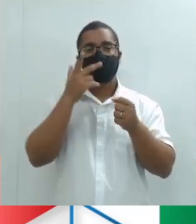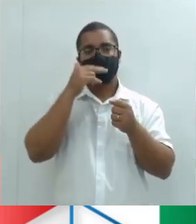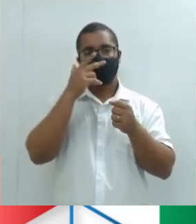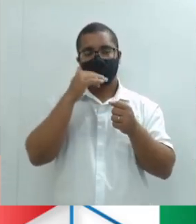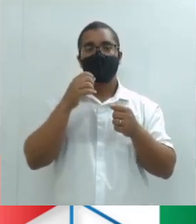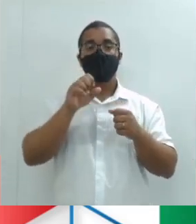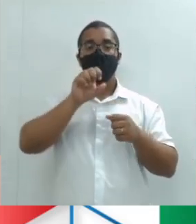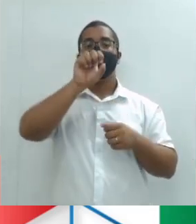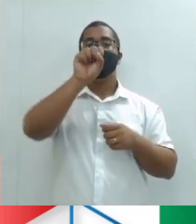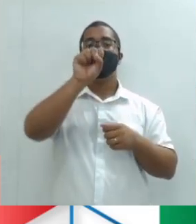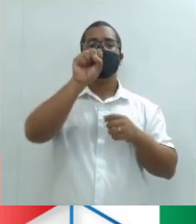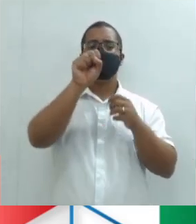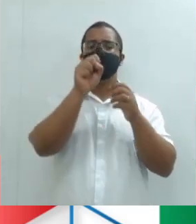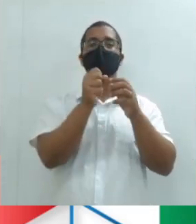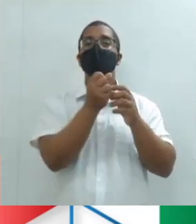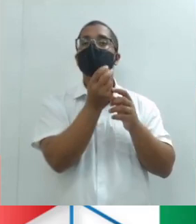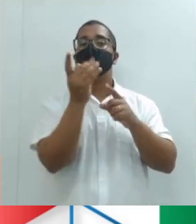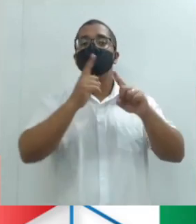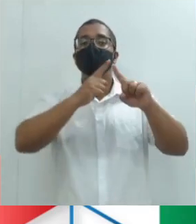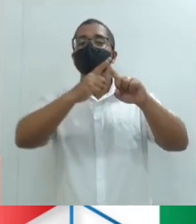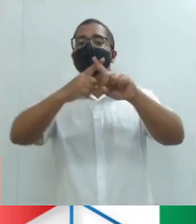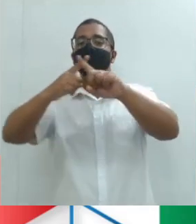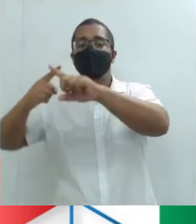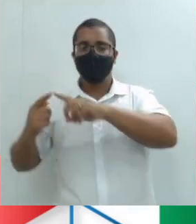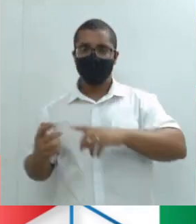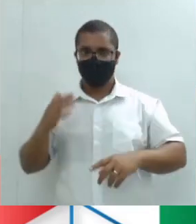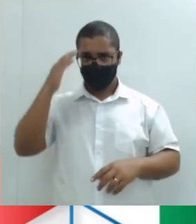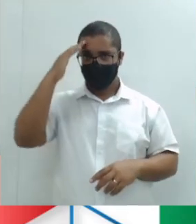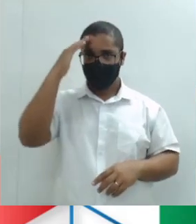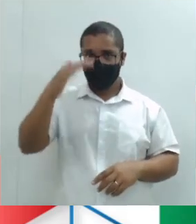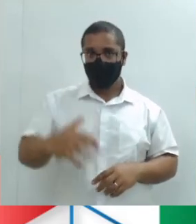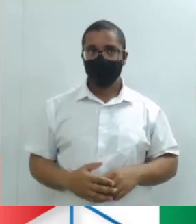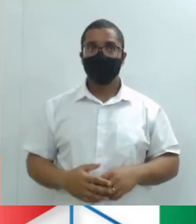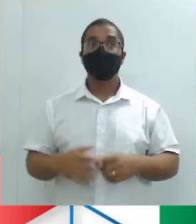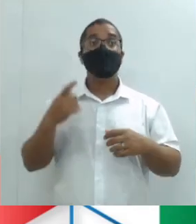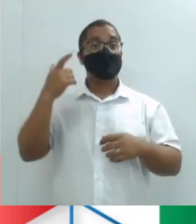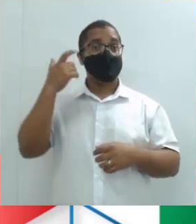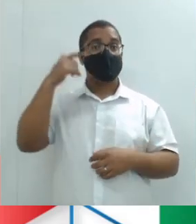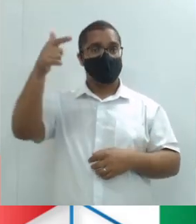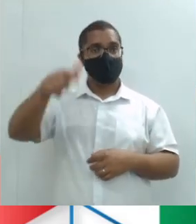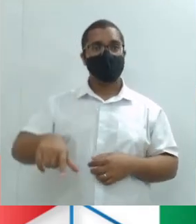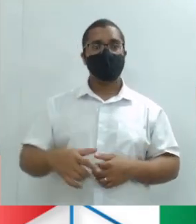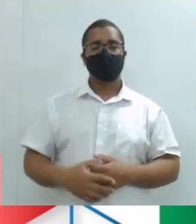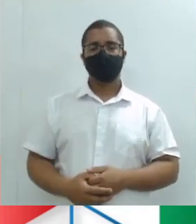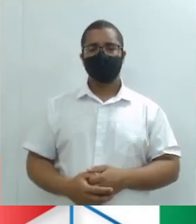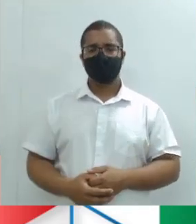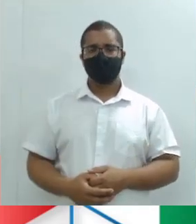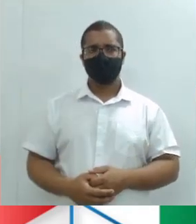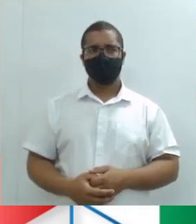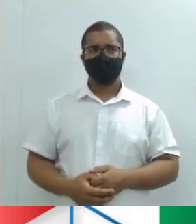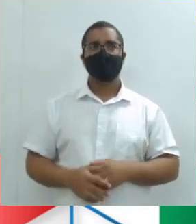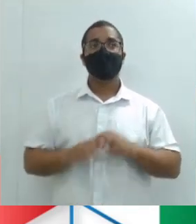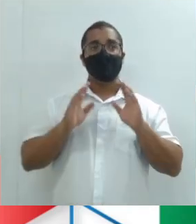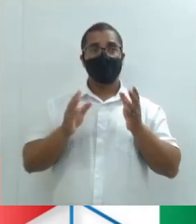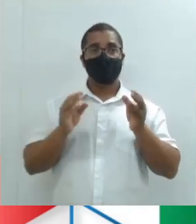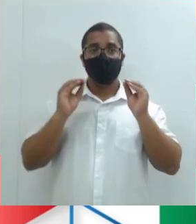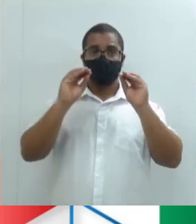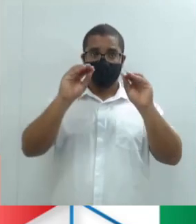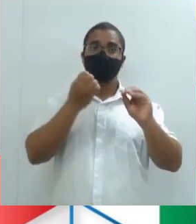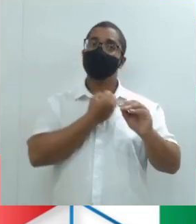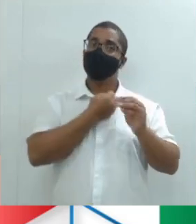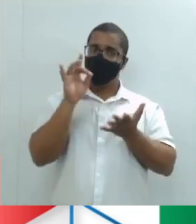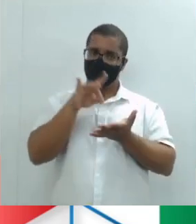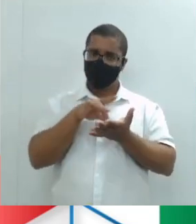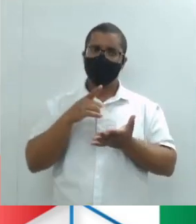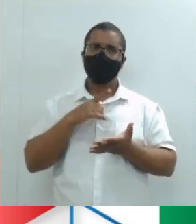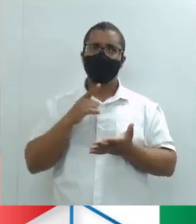o número de vezes que ele está multiplicando por ele mesmo. Tá bom? Vamos lá então. Dado o número real, a gente tem